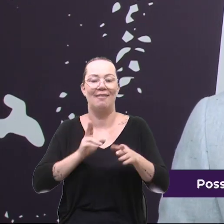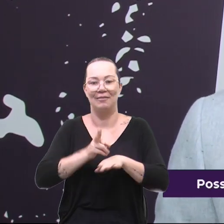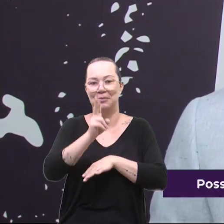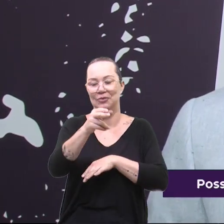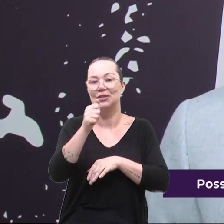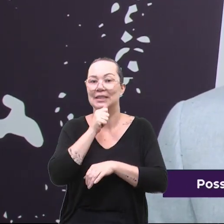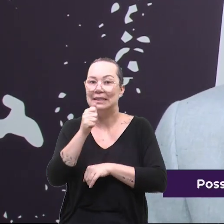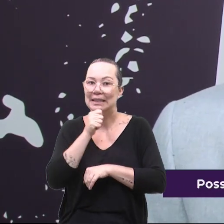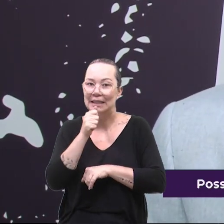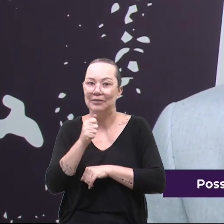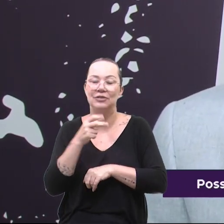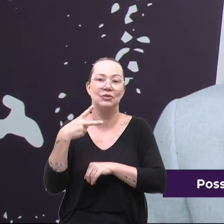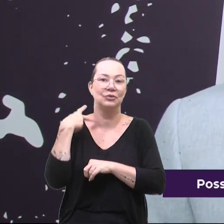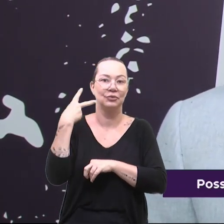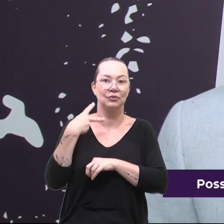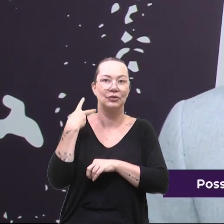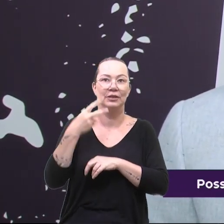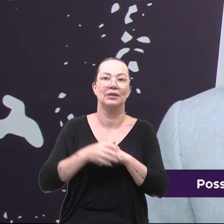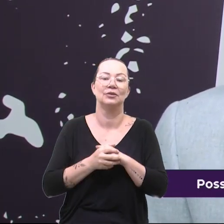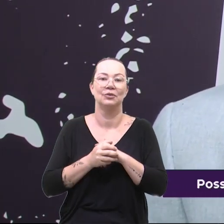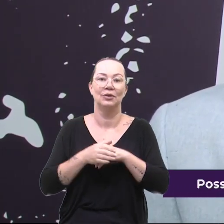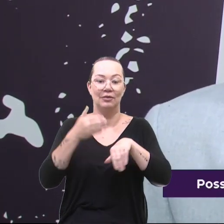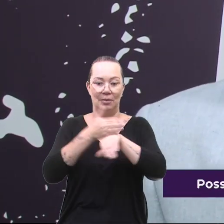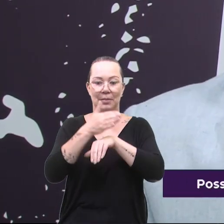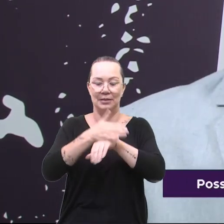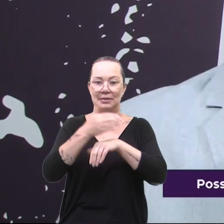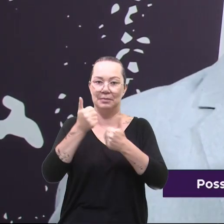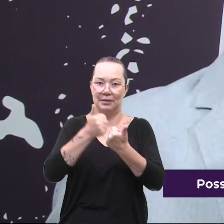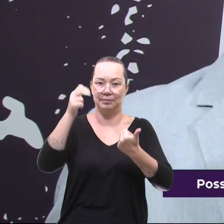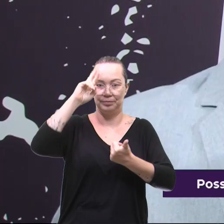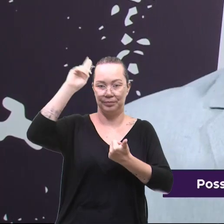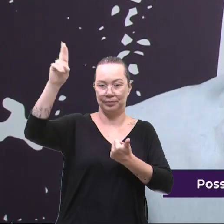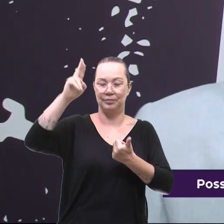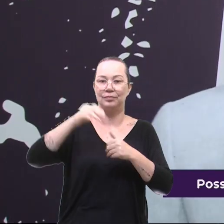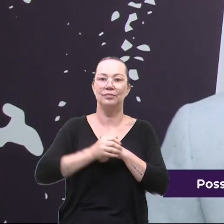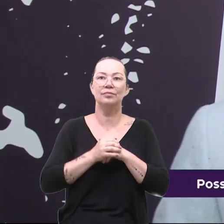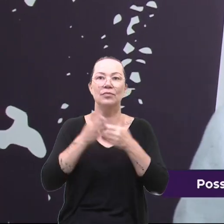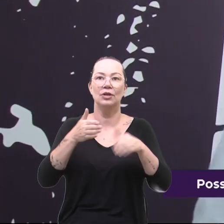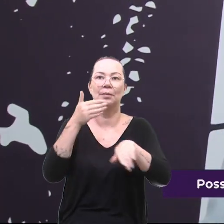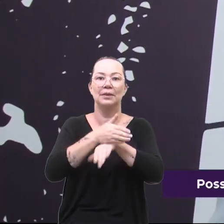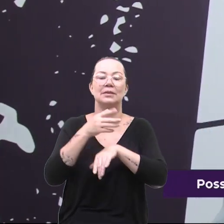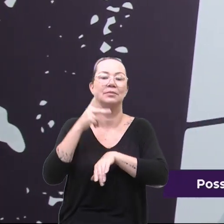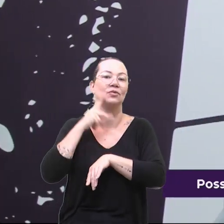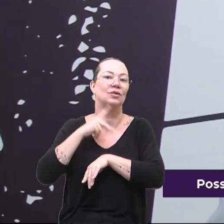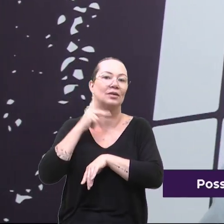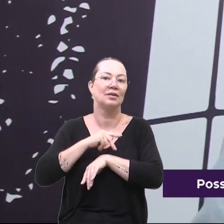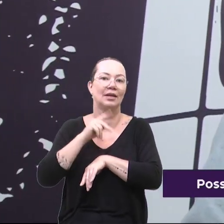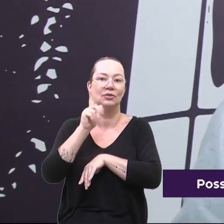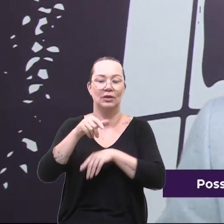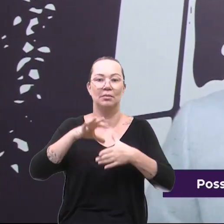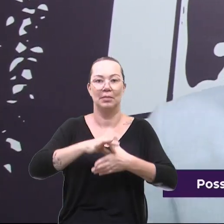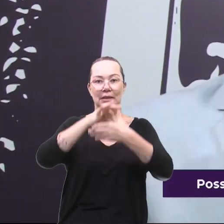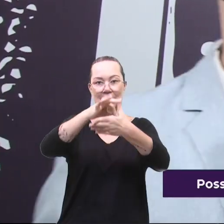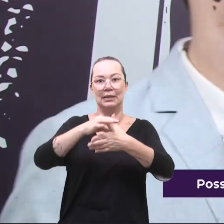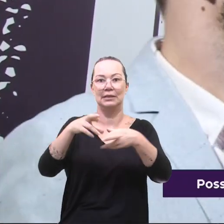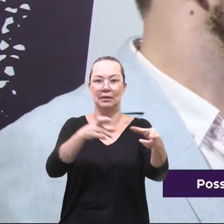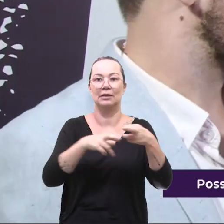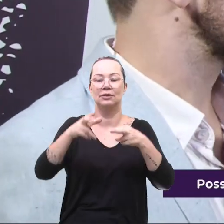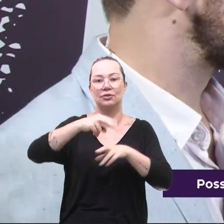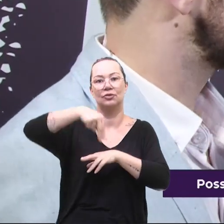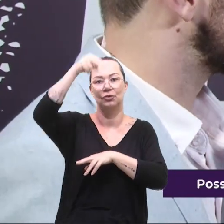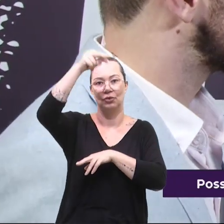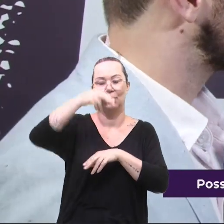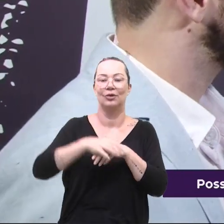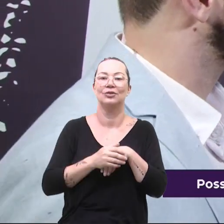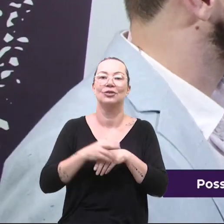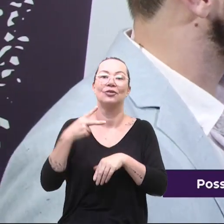de entrevistas com os vereadores da mesa diretora deste ano. Já está aqui comigo o vereador Renato Oliveira, que é uma liderança da região norte. Vereador, mais